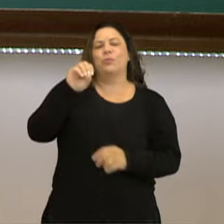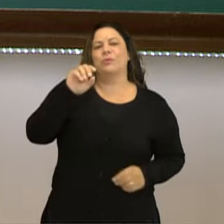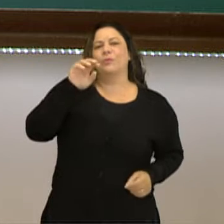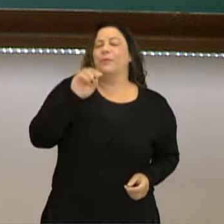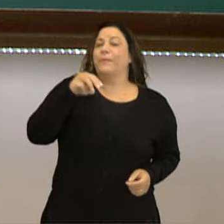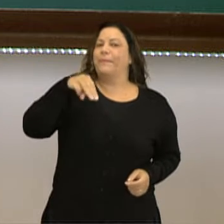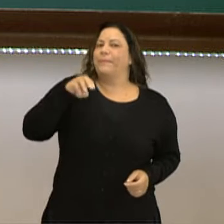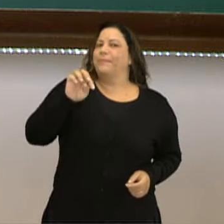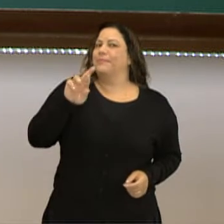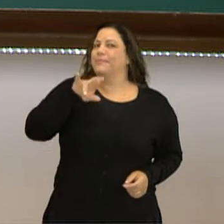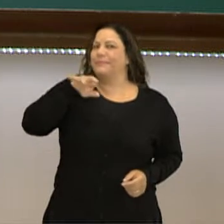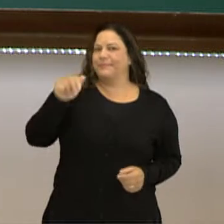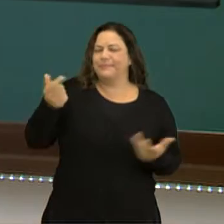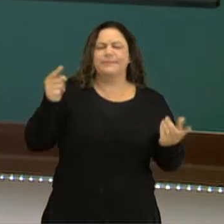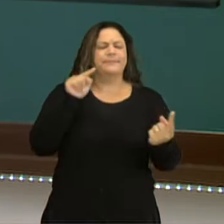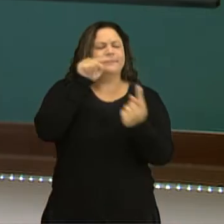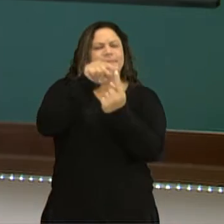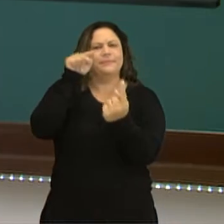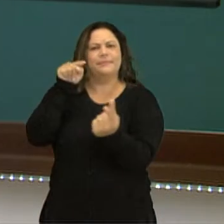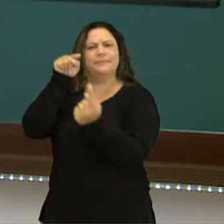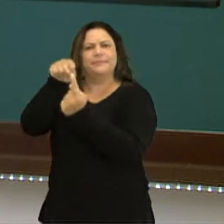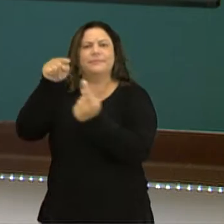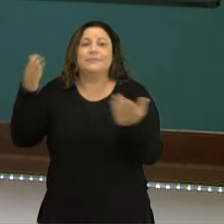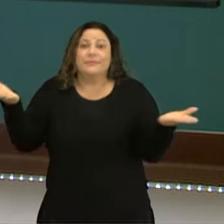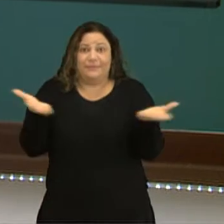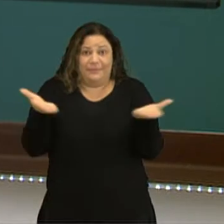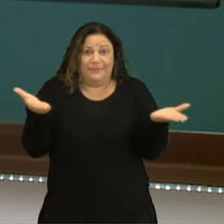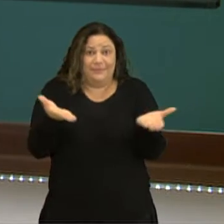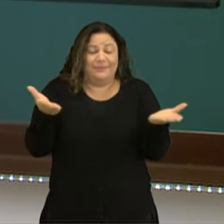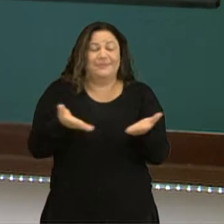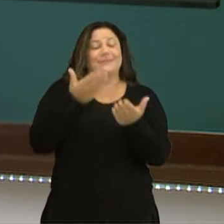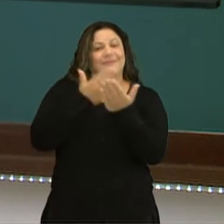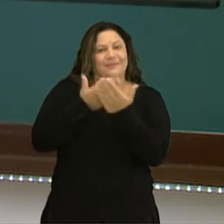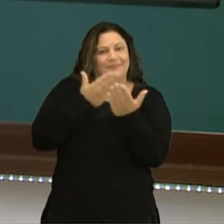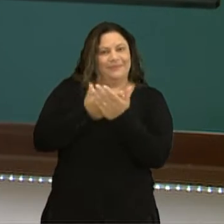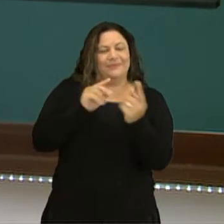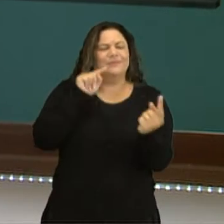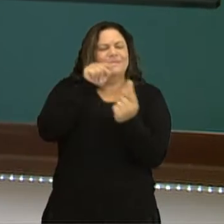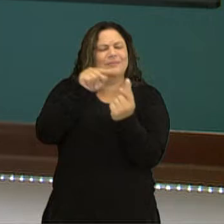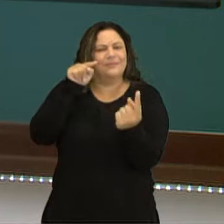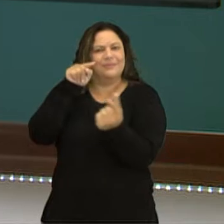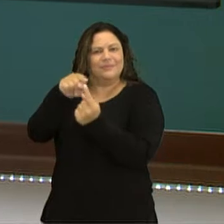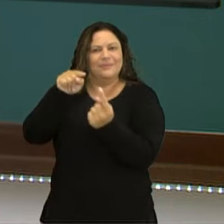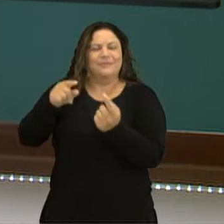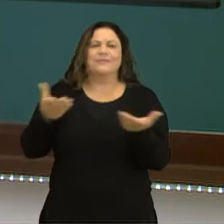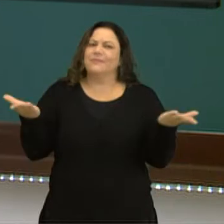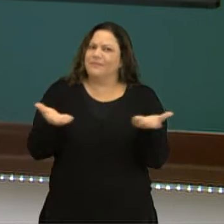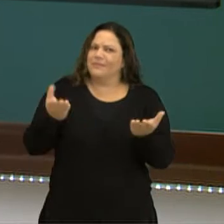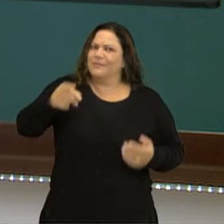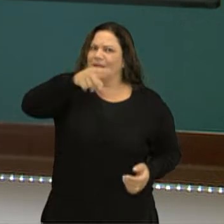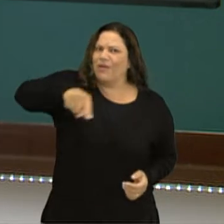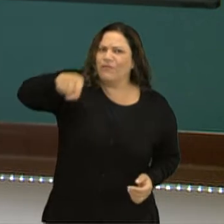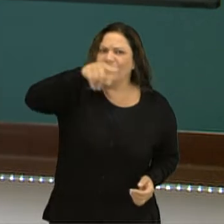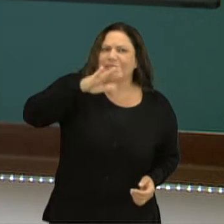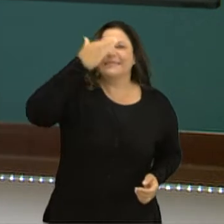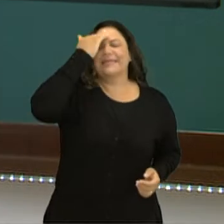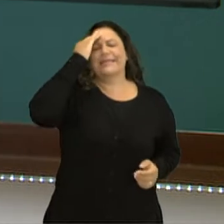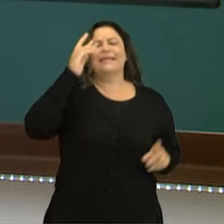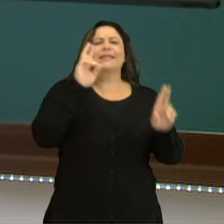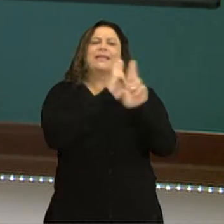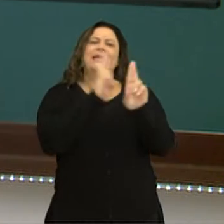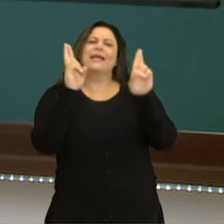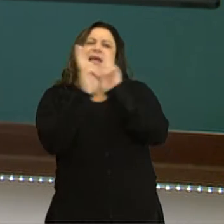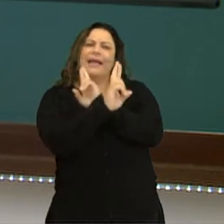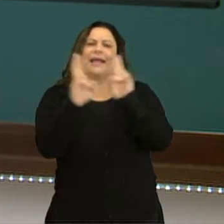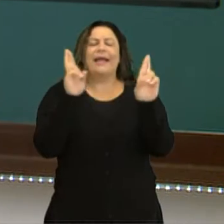alguns objetivos nessa aula. E o objetivo, ou melhor, os objetivos, cara, é você entender a relação